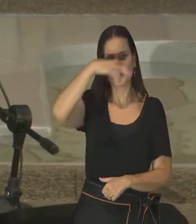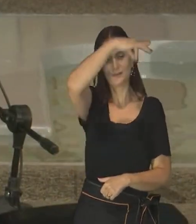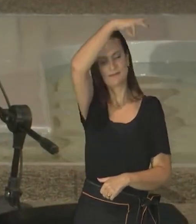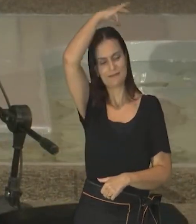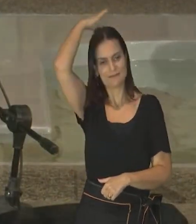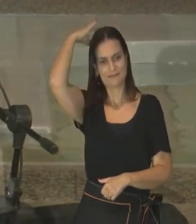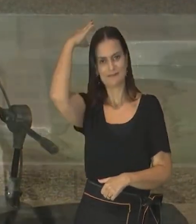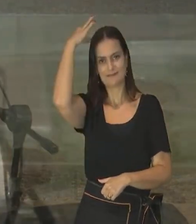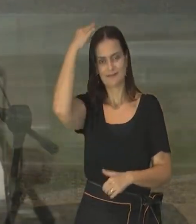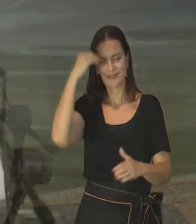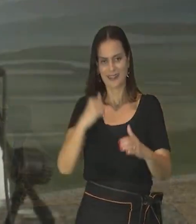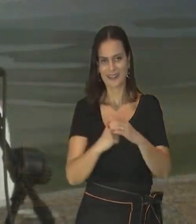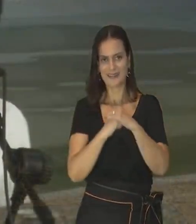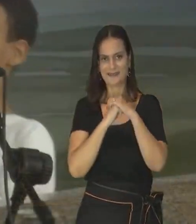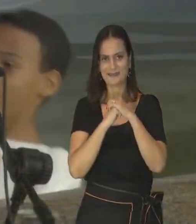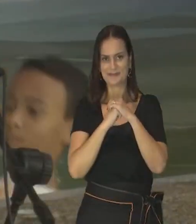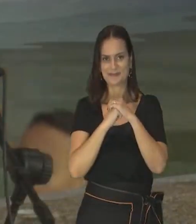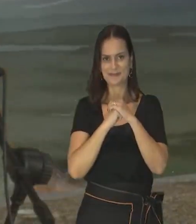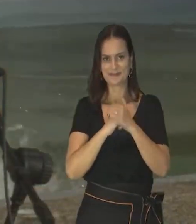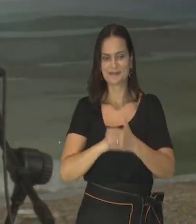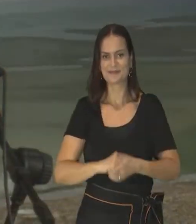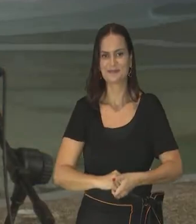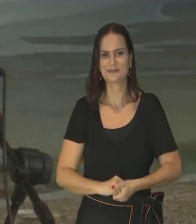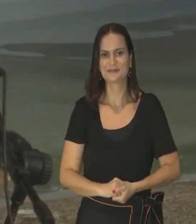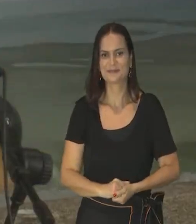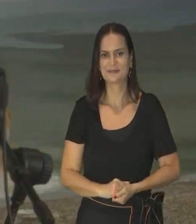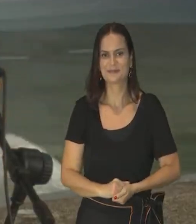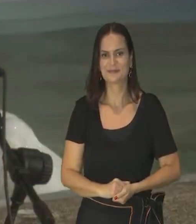Espírito Santo. Amém.